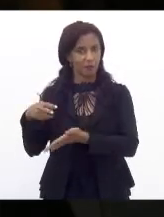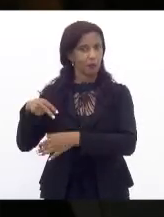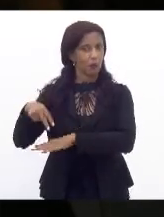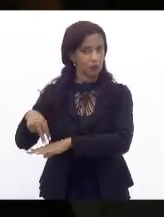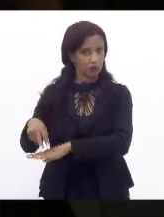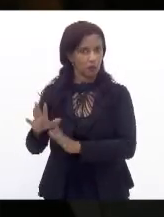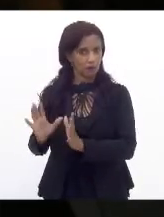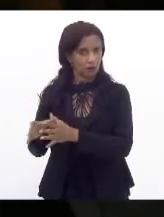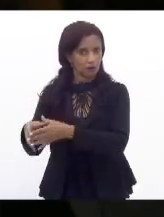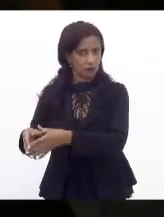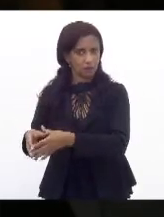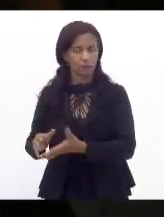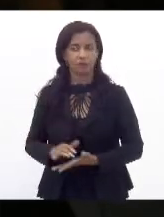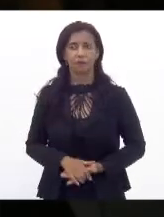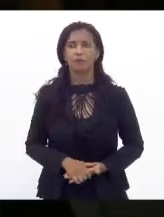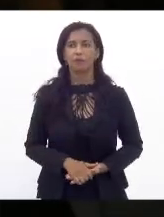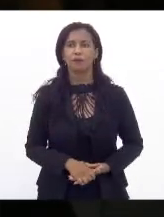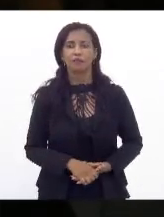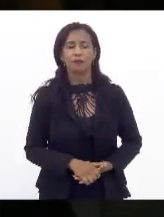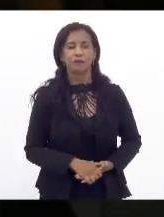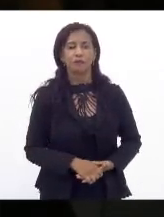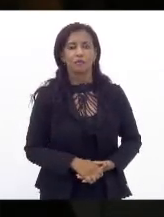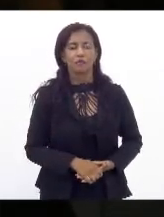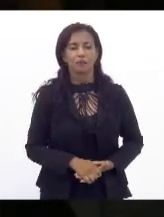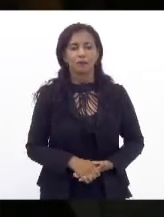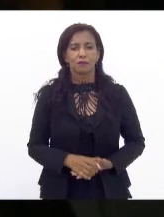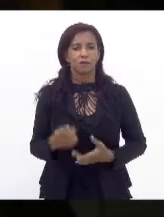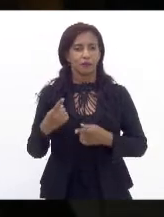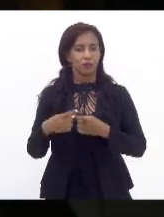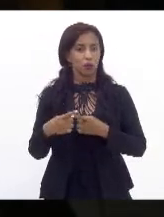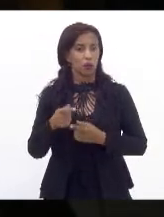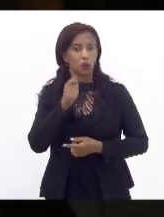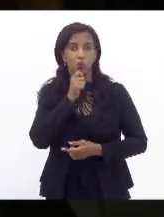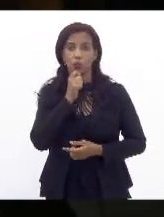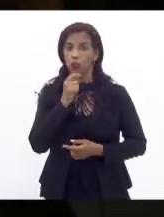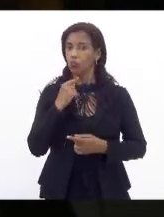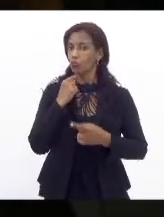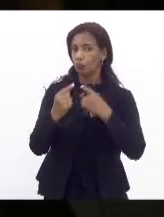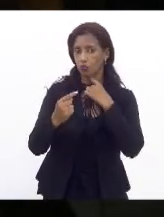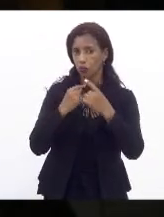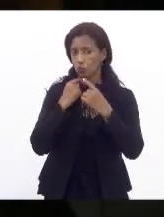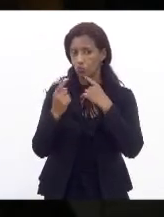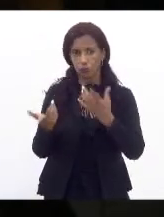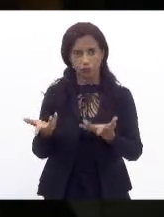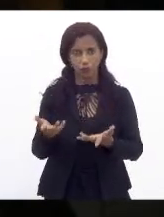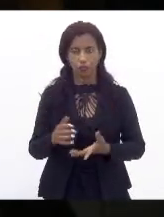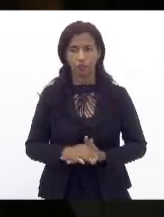posição, porque não há que se ter dúvida sobre isso,